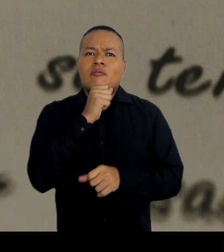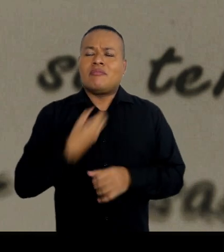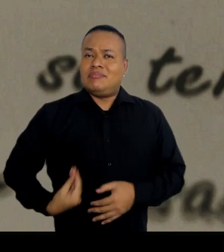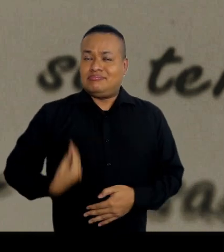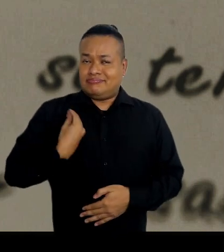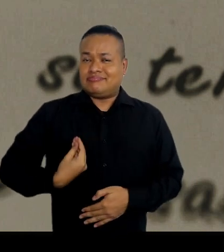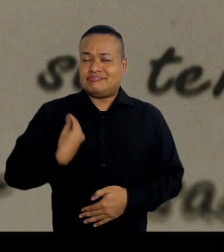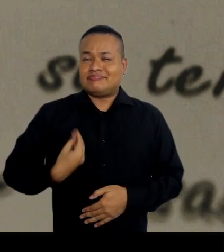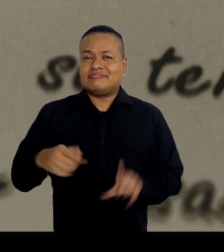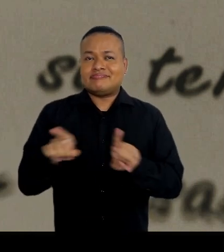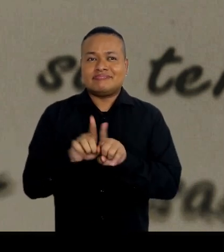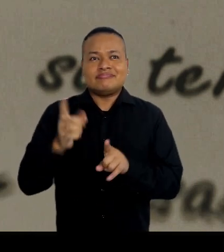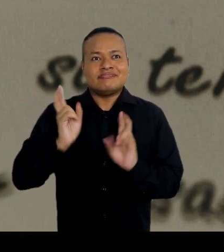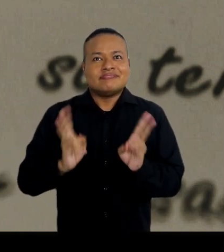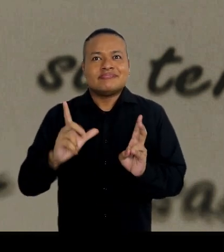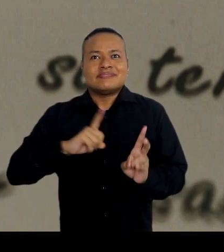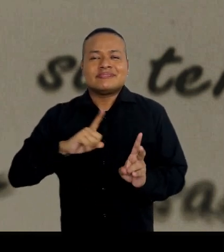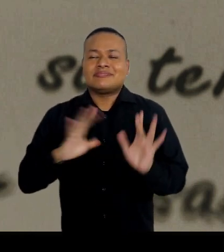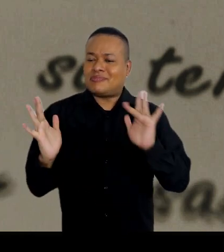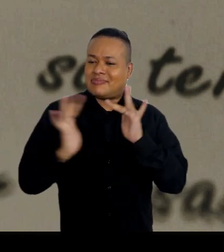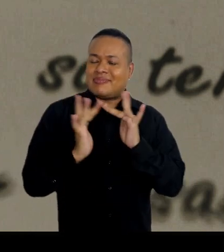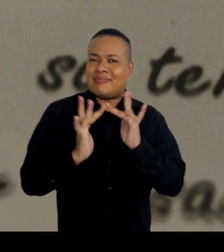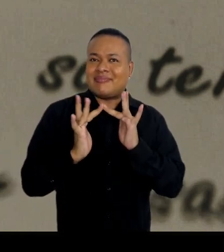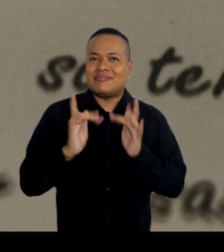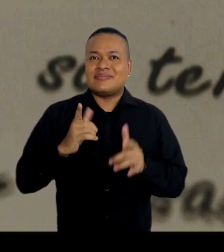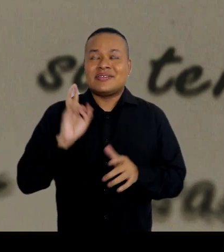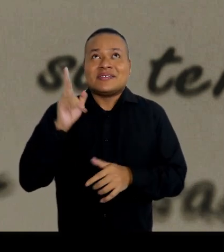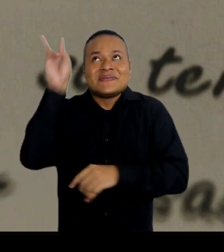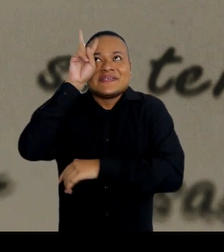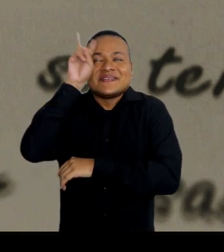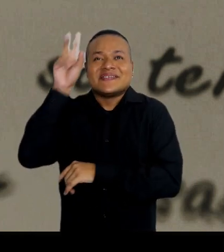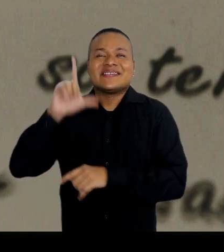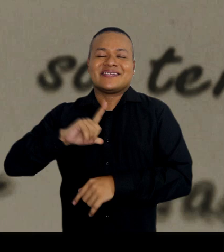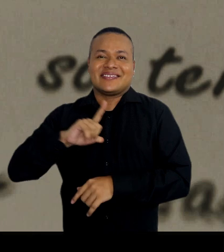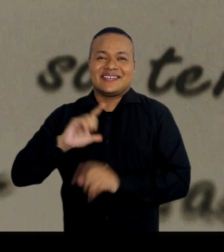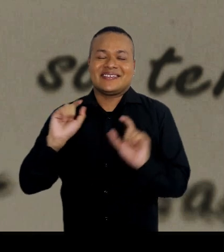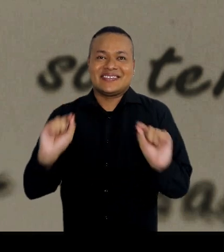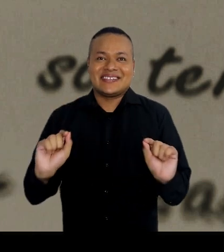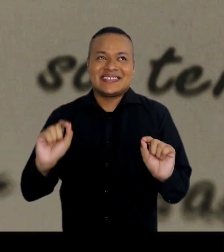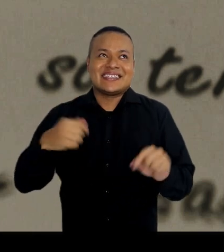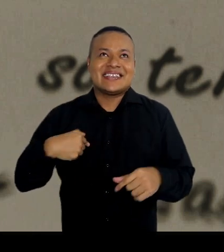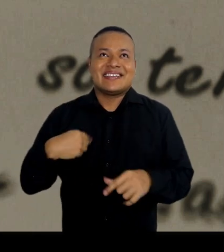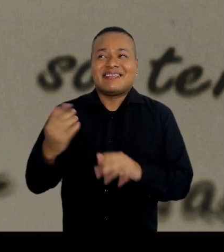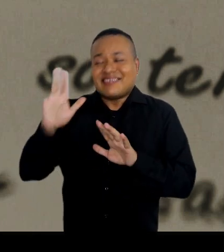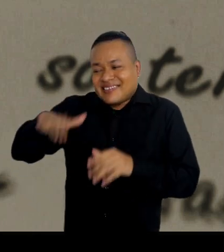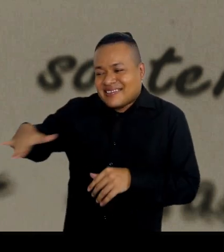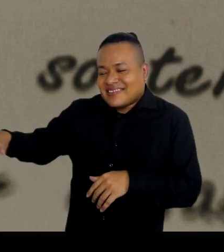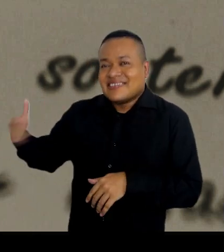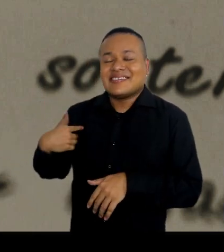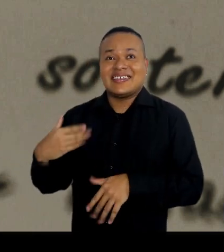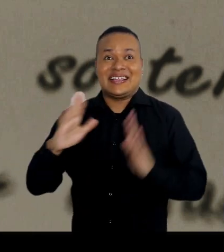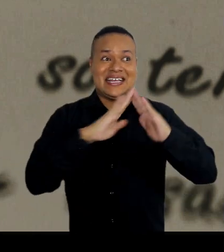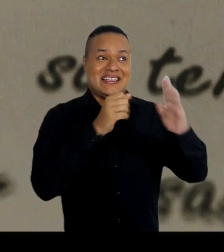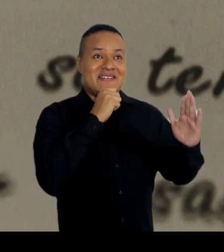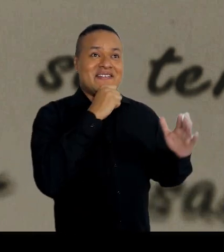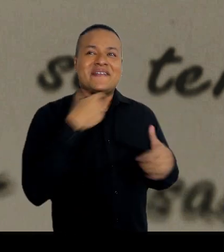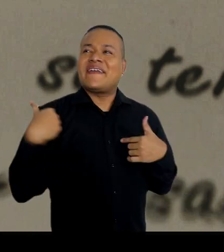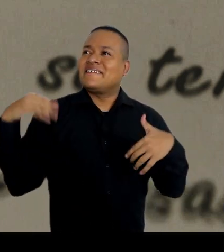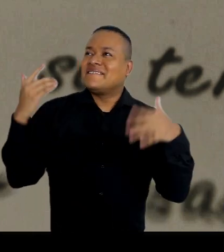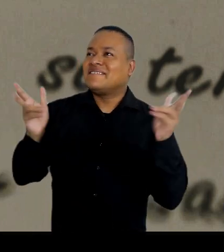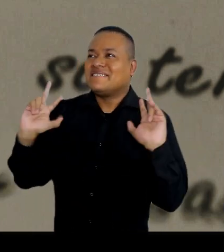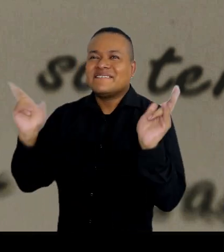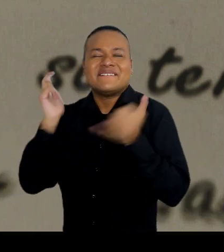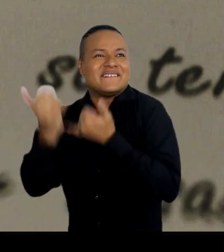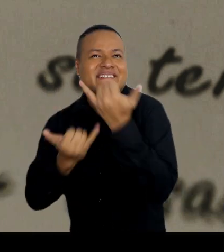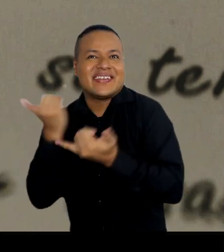avô muito presente e nós tínhamos bastante contato. E uma das lembranças que eu tenho da minha infância na casa do meu avô, quando eu ia